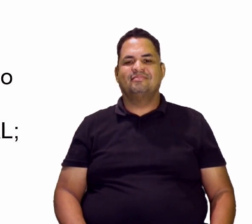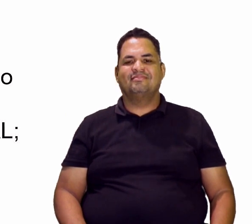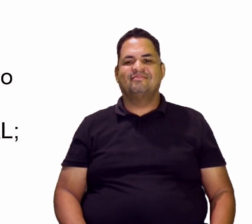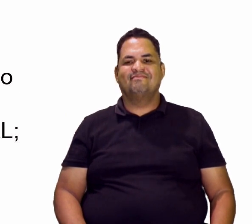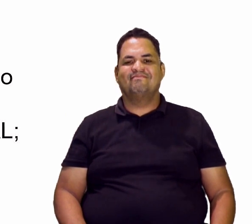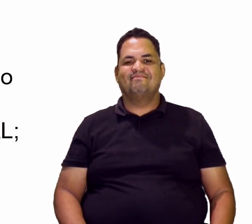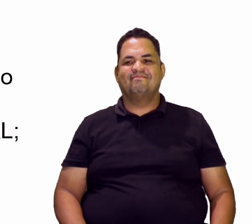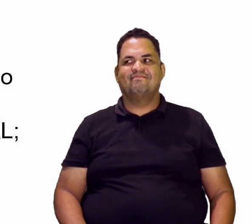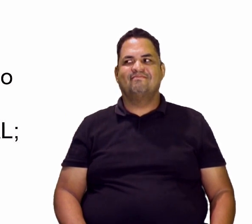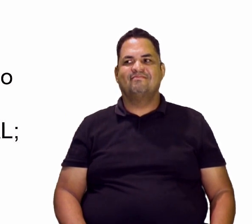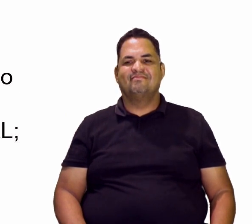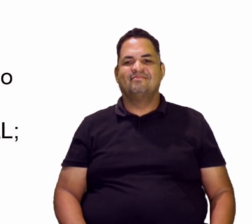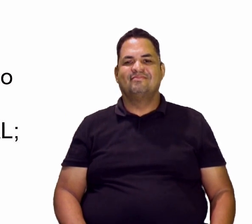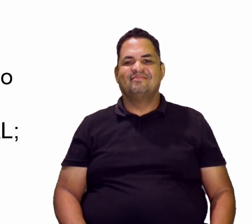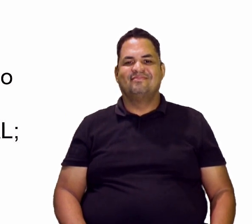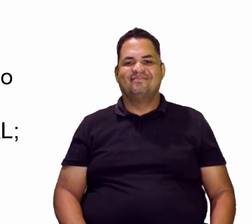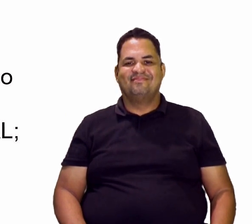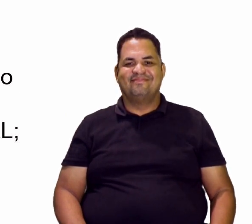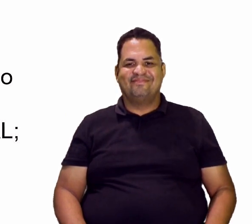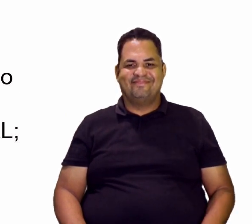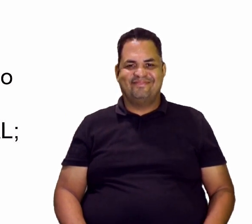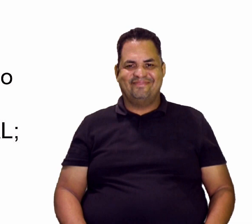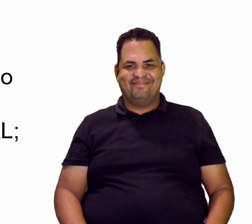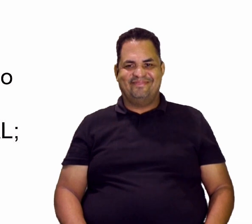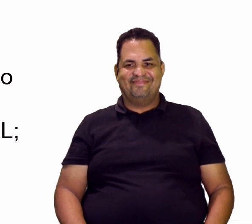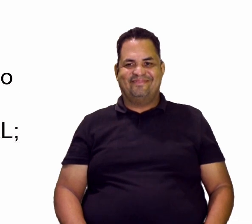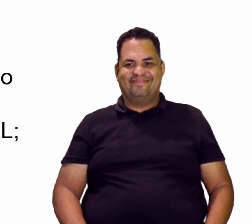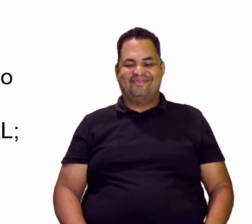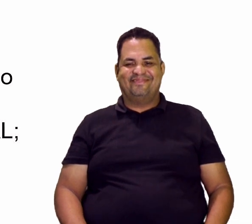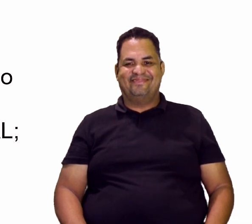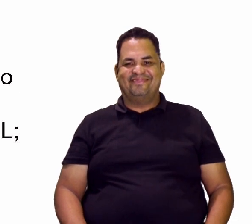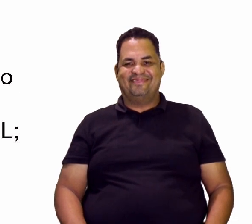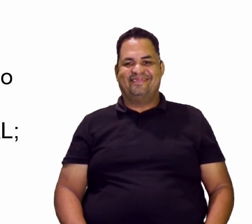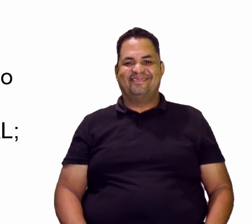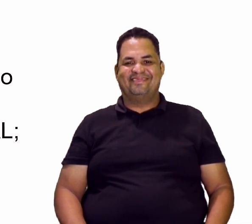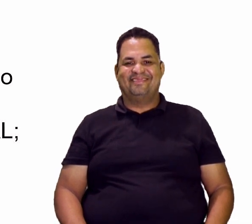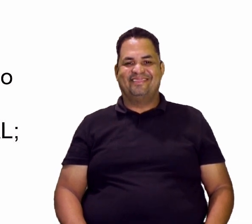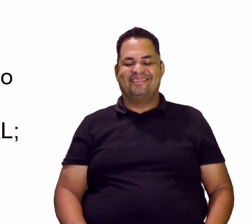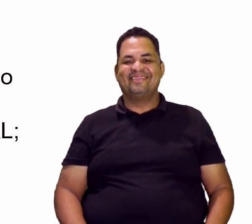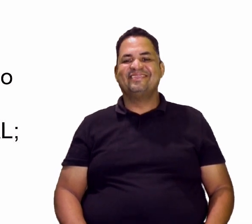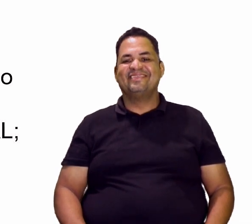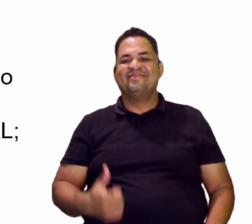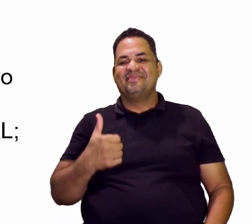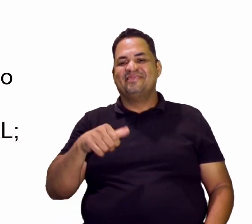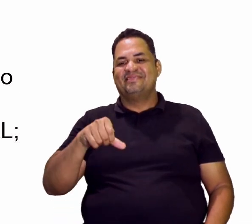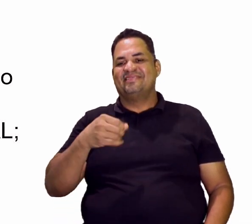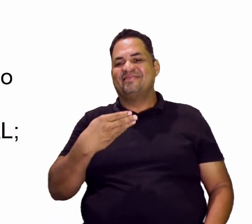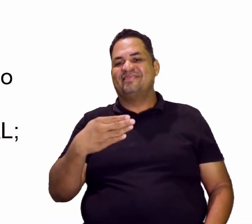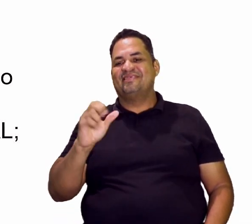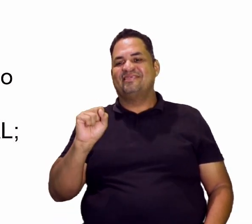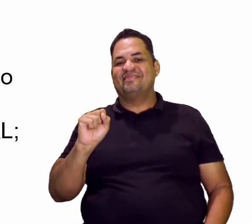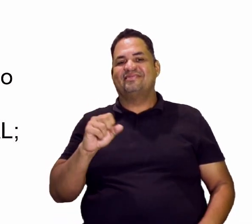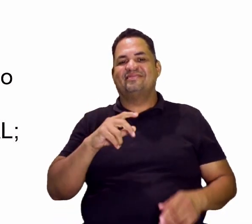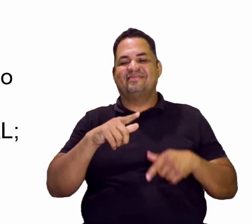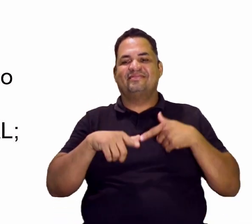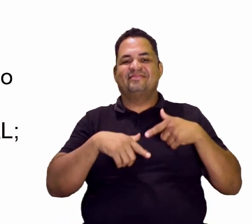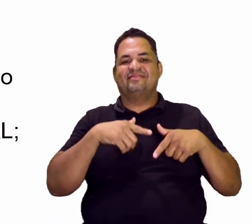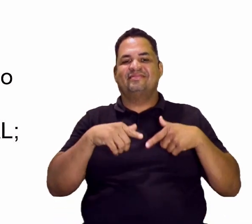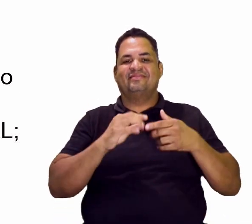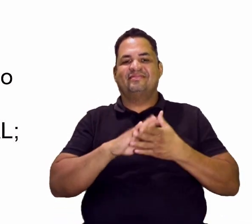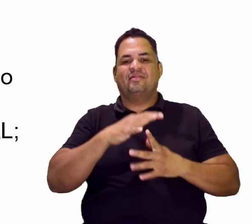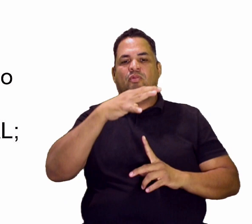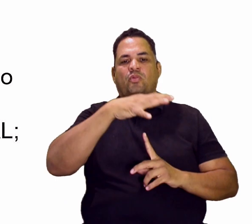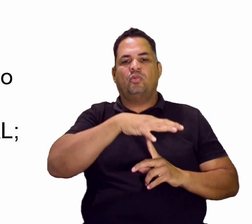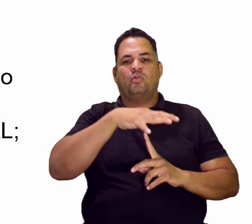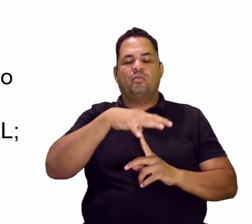Jesus! Vampiros. Quase não sai, só me ajuda. Em 1948, na produção de